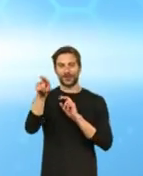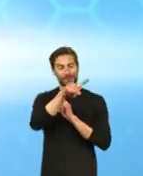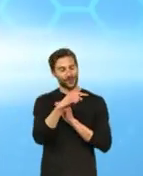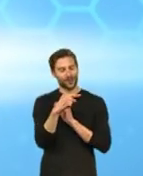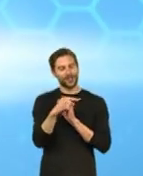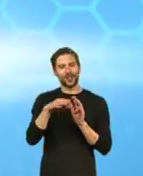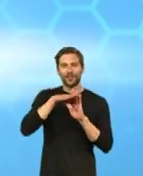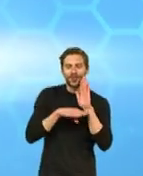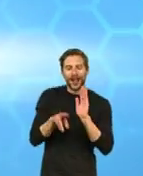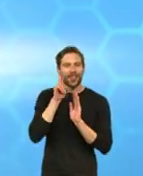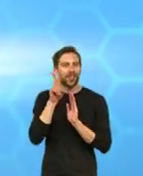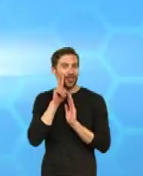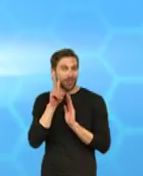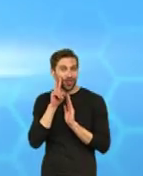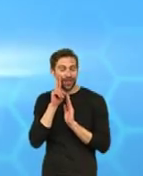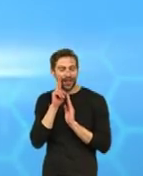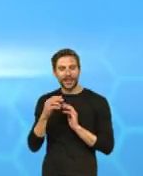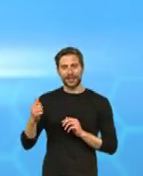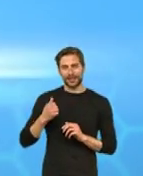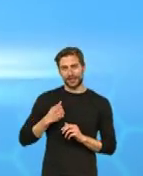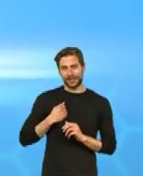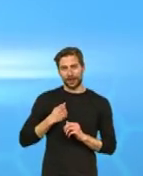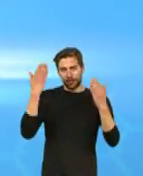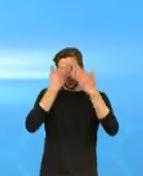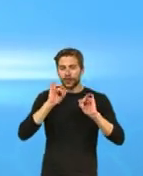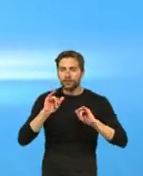Contamos convosco no próximo programa, sábado ao início